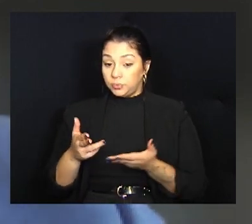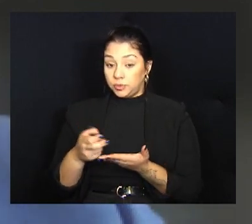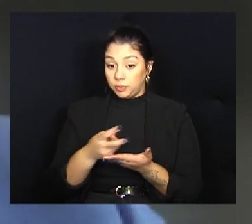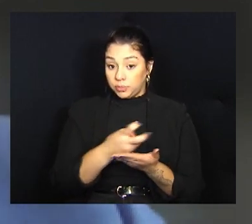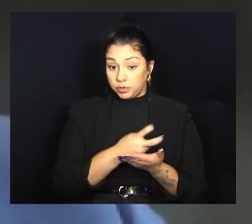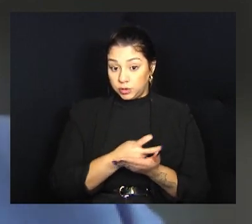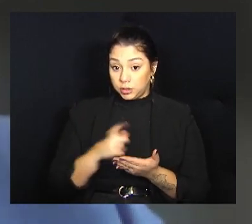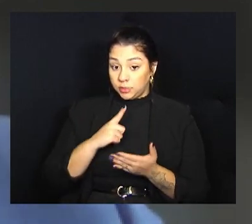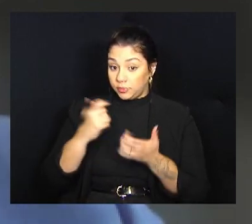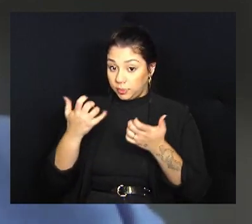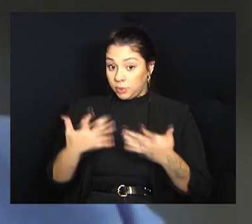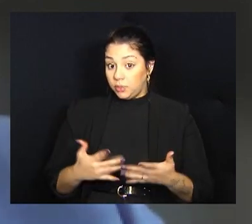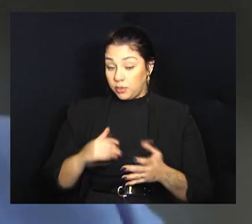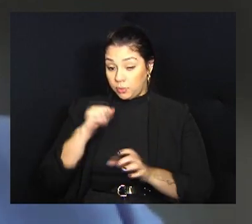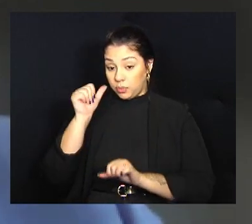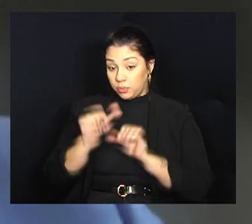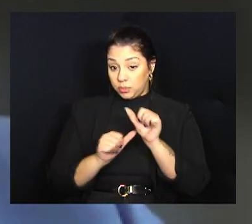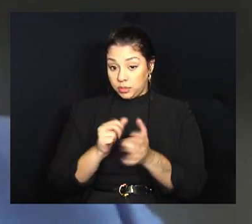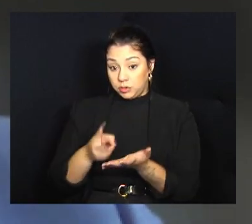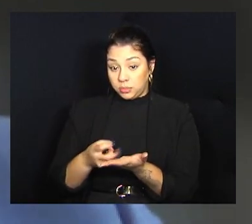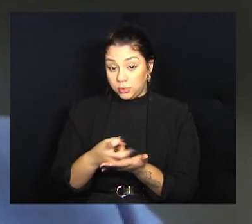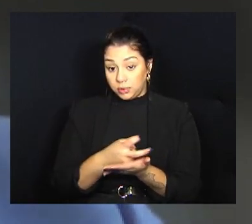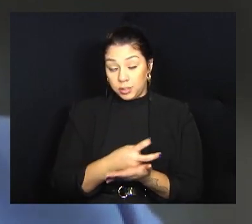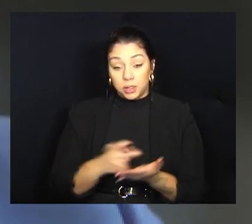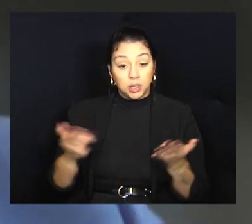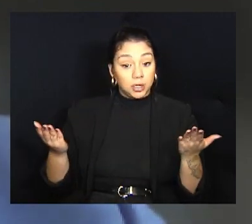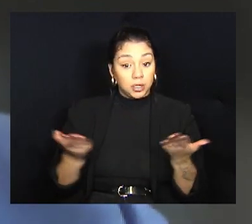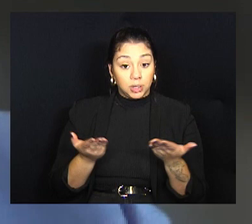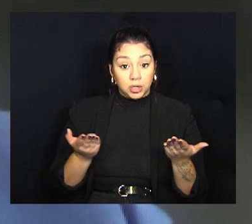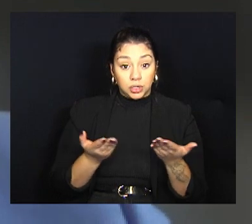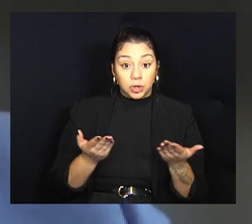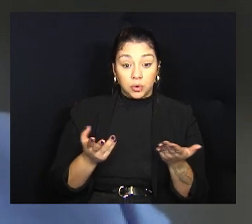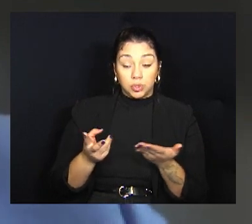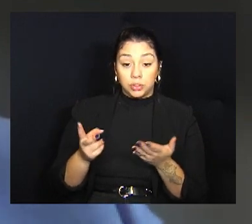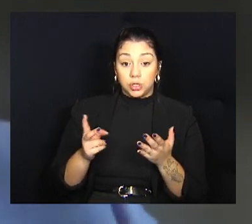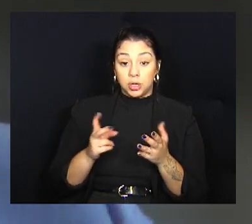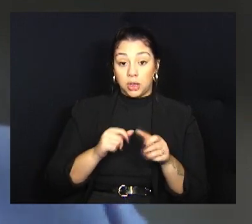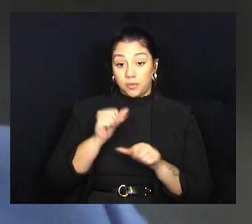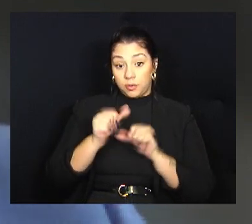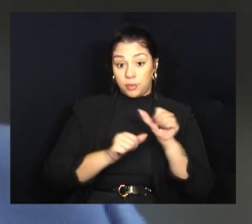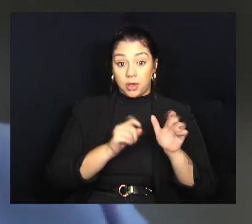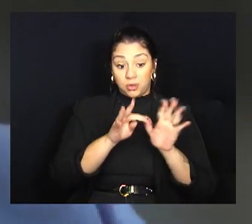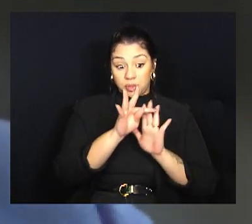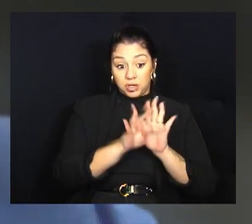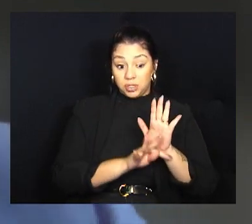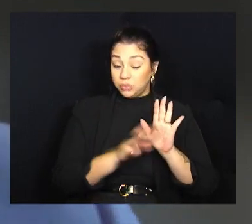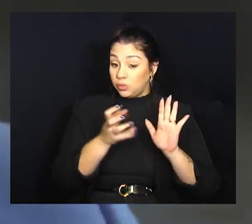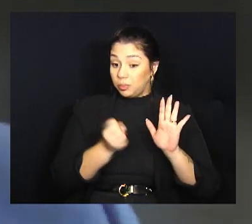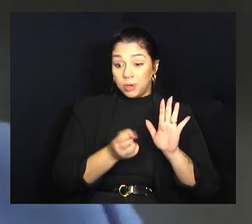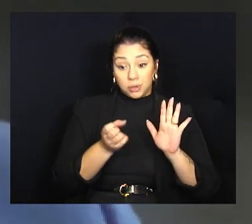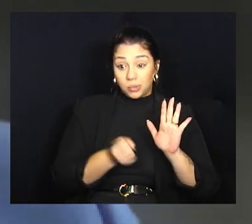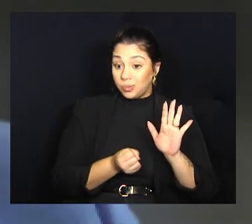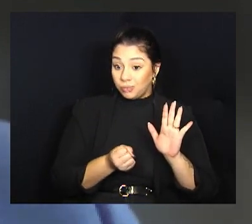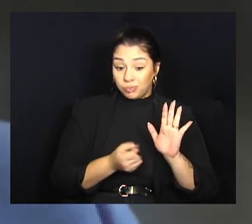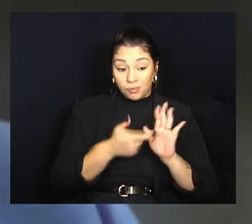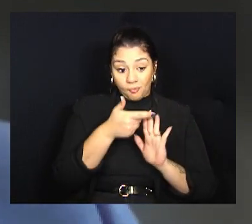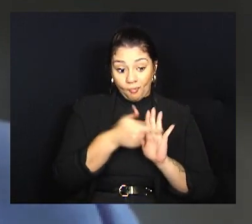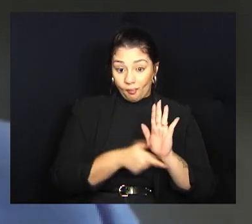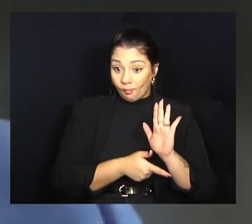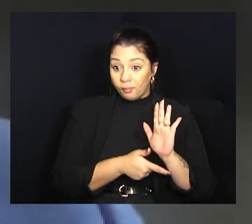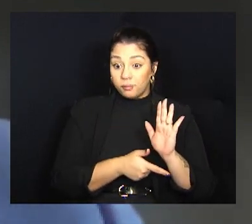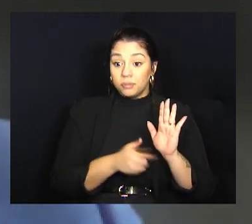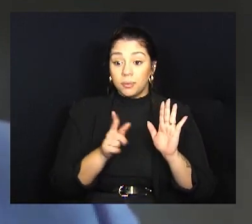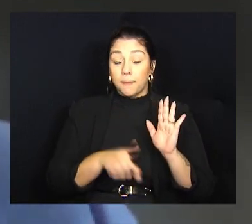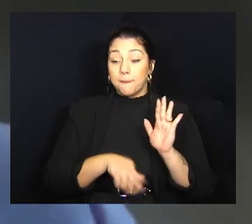reforma e fala que a reforma atualmente é um texto em branco e que a gente está colocando um